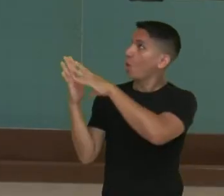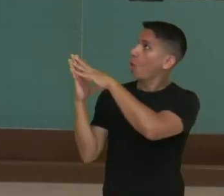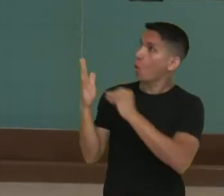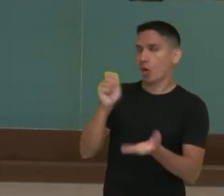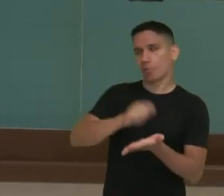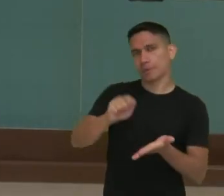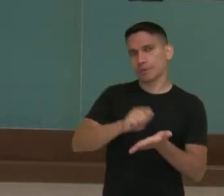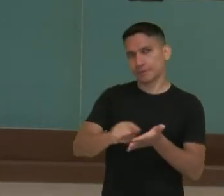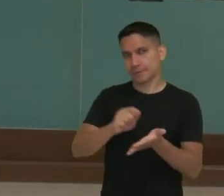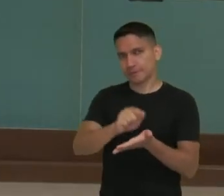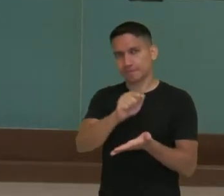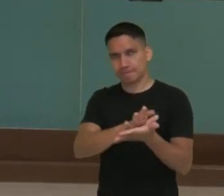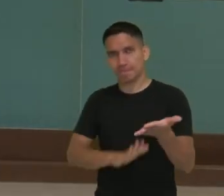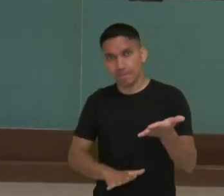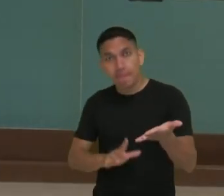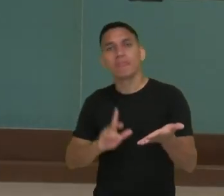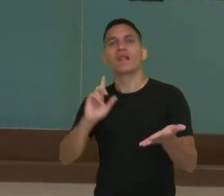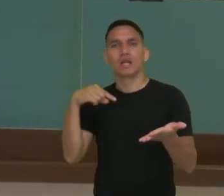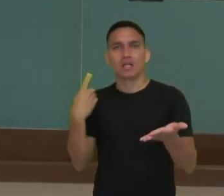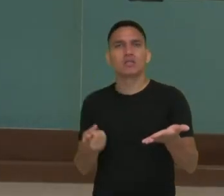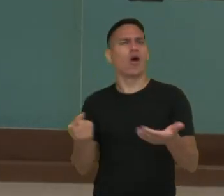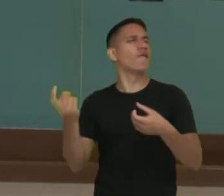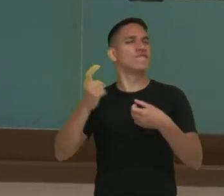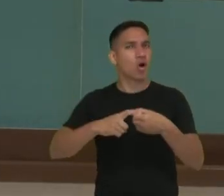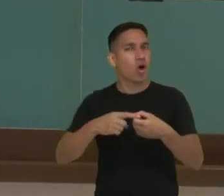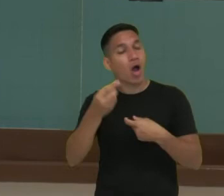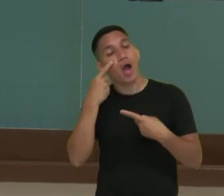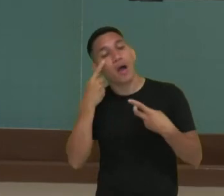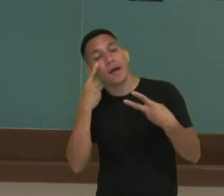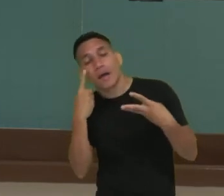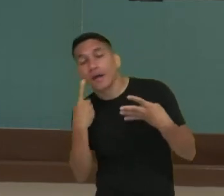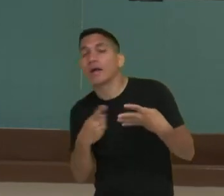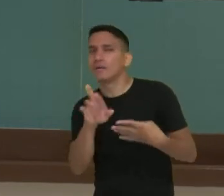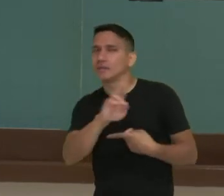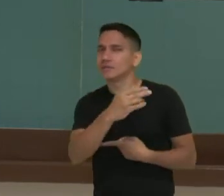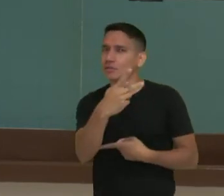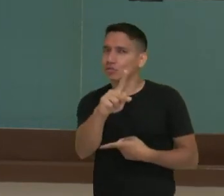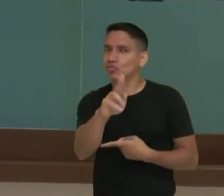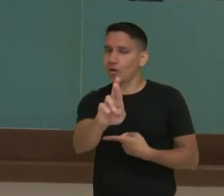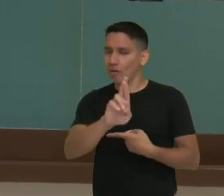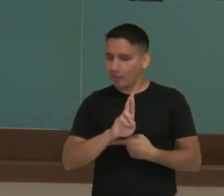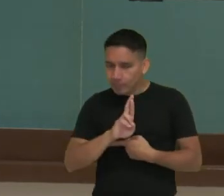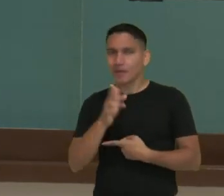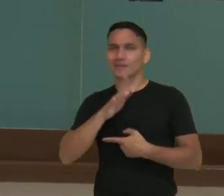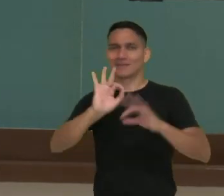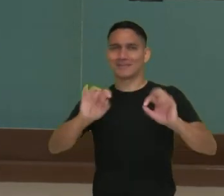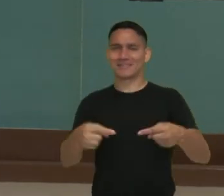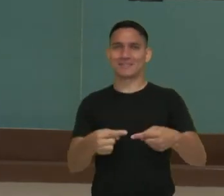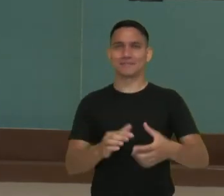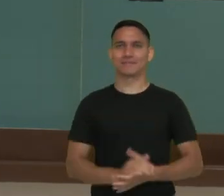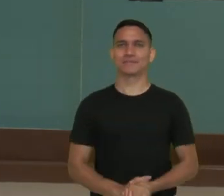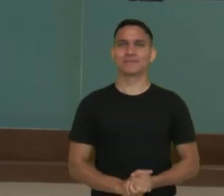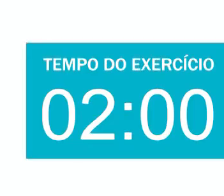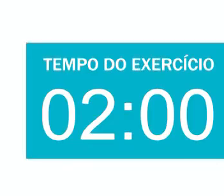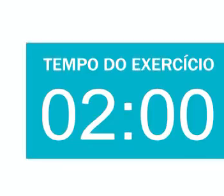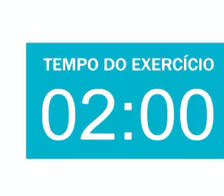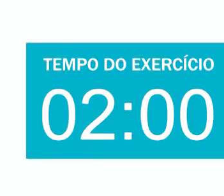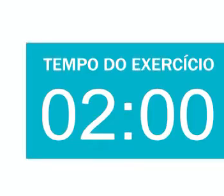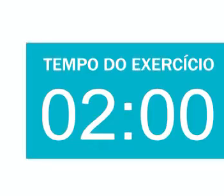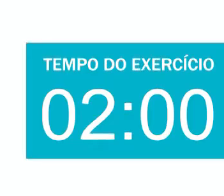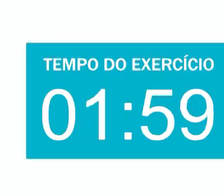essa atividade e a gente já volta para ver se vocês conseguiram responder ela corretamente.